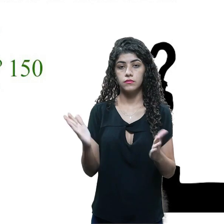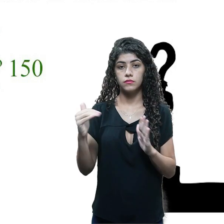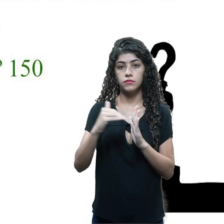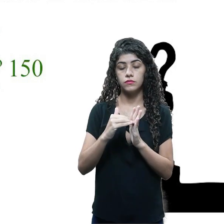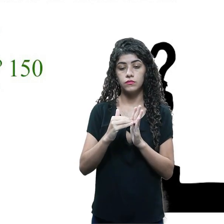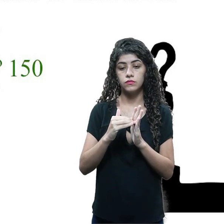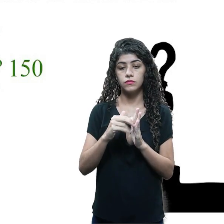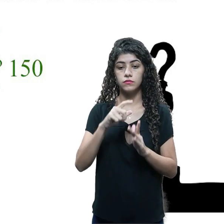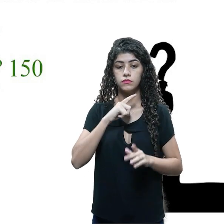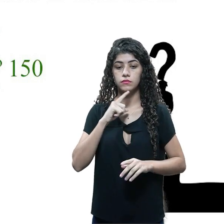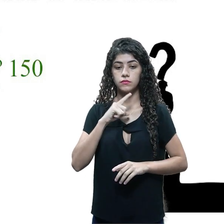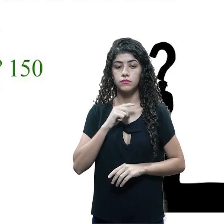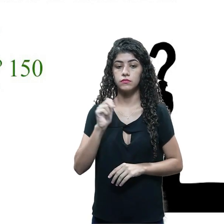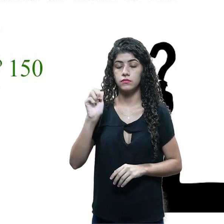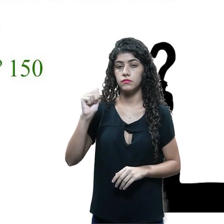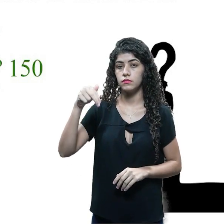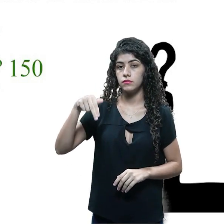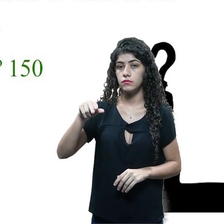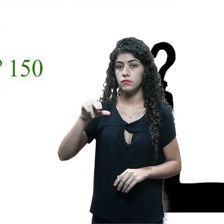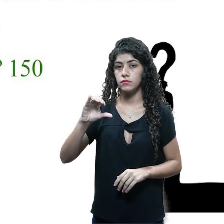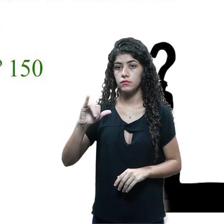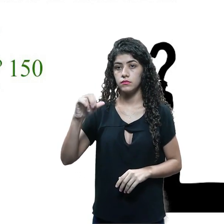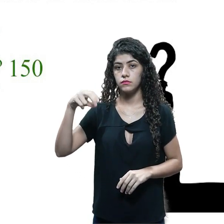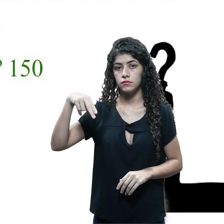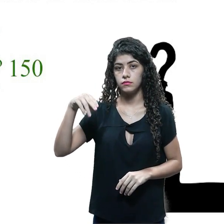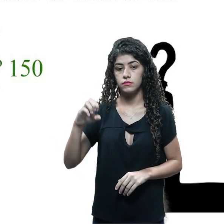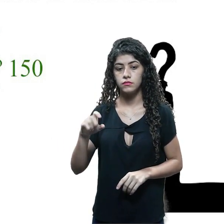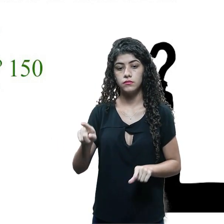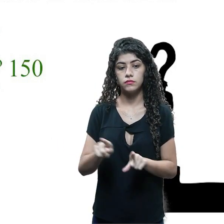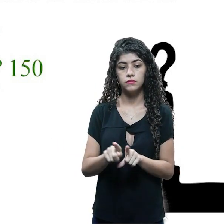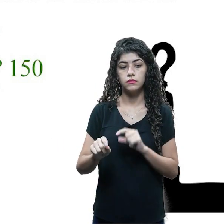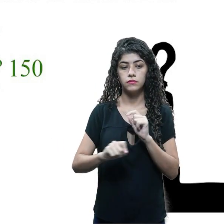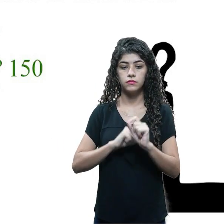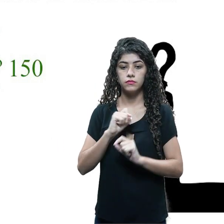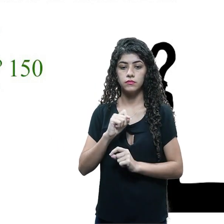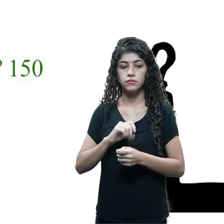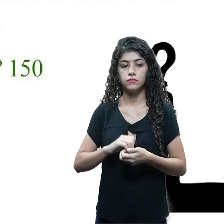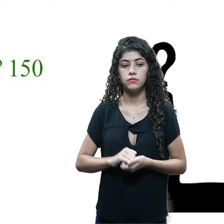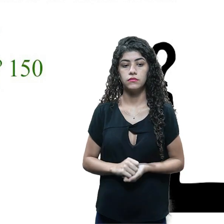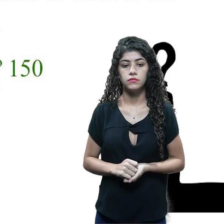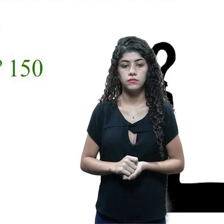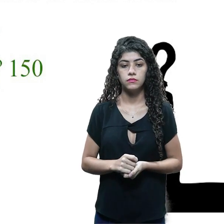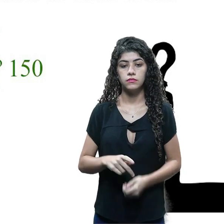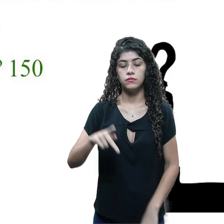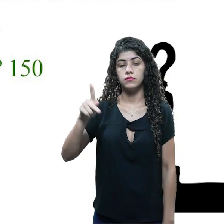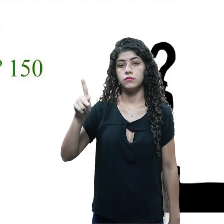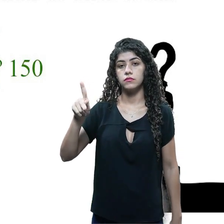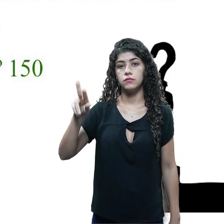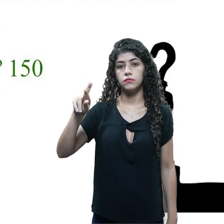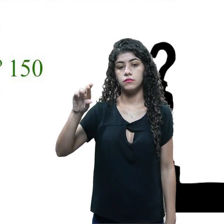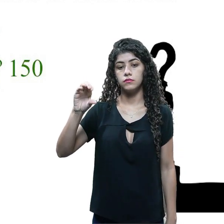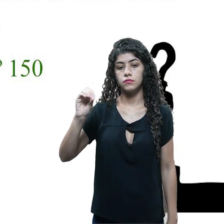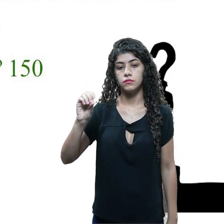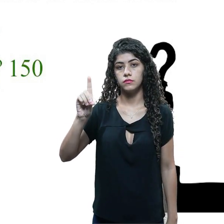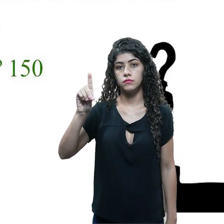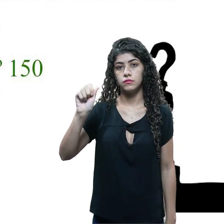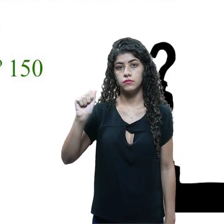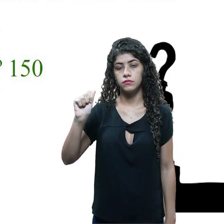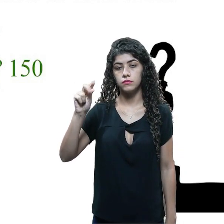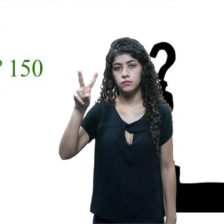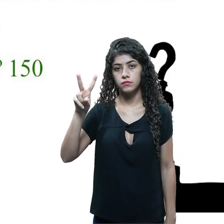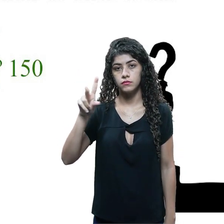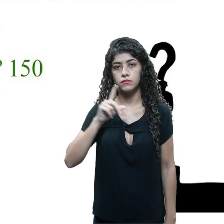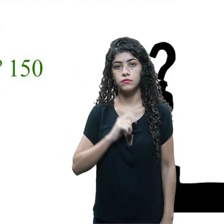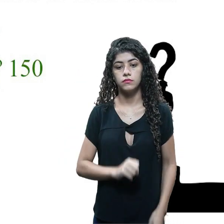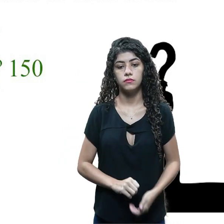até hoje é a última instrução normativa da Ancine, a mais atualizada, o Regulamento Geral do Prodave, e o Manual de